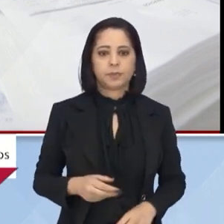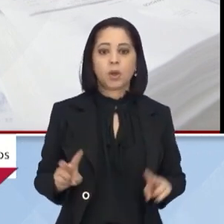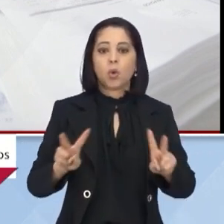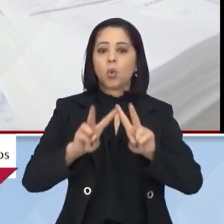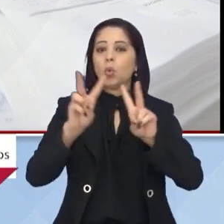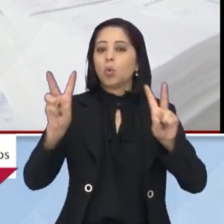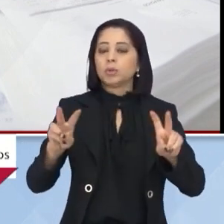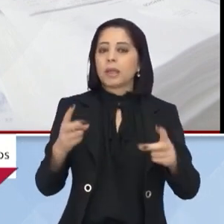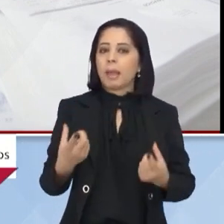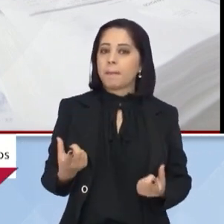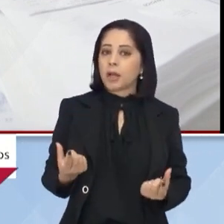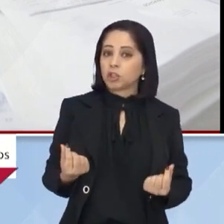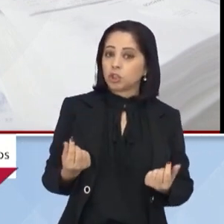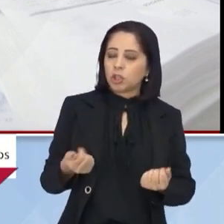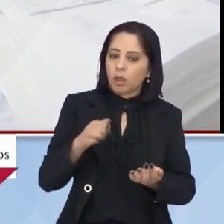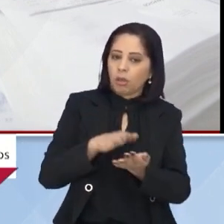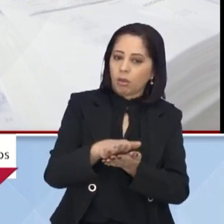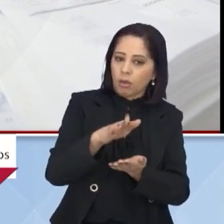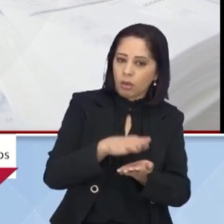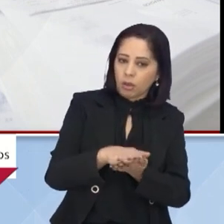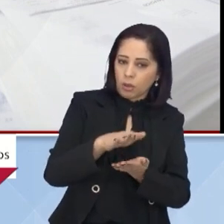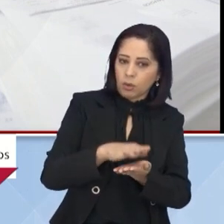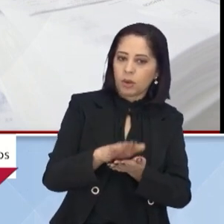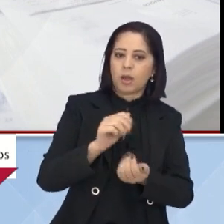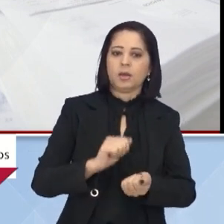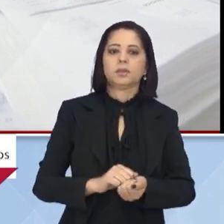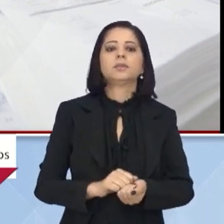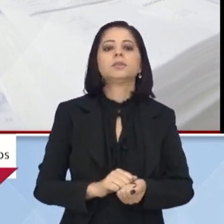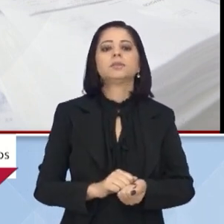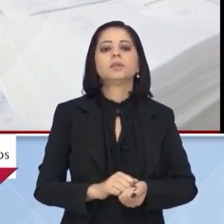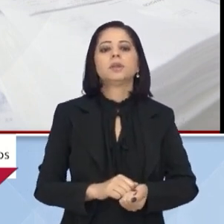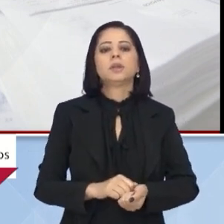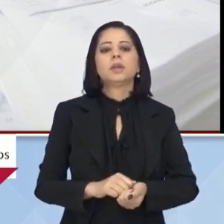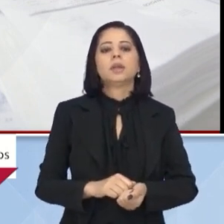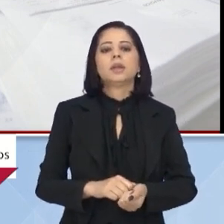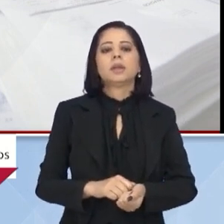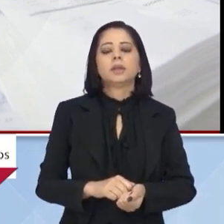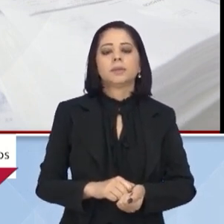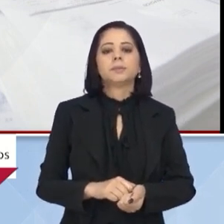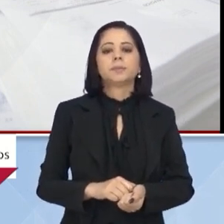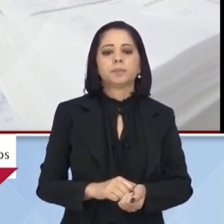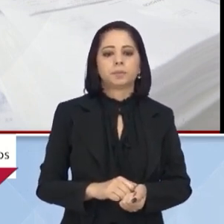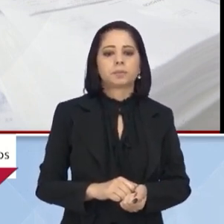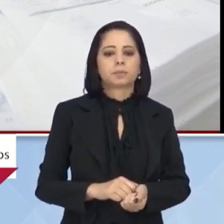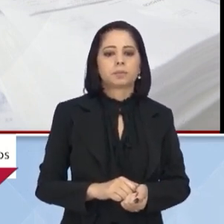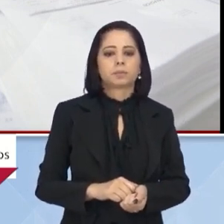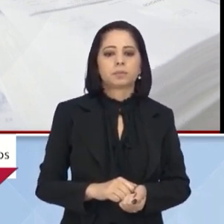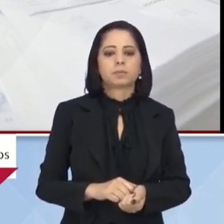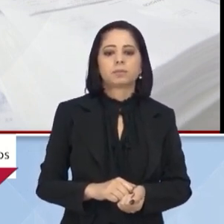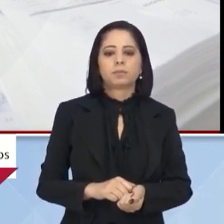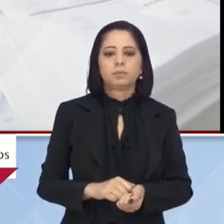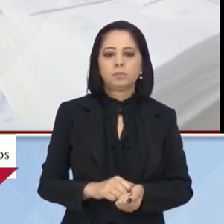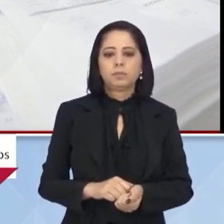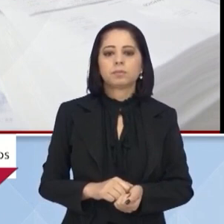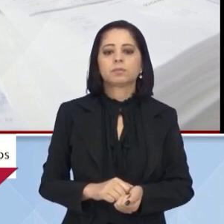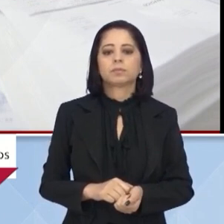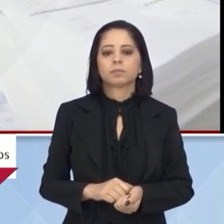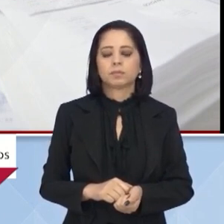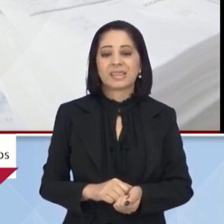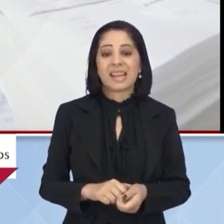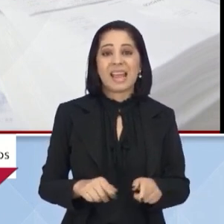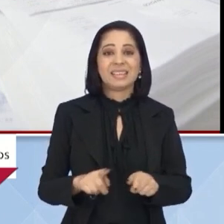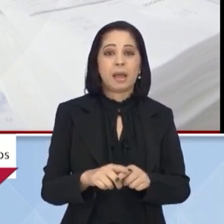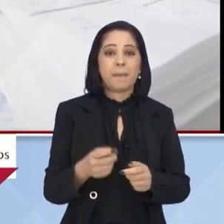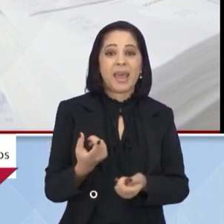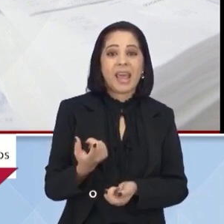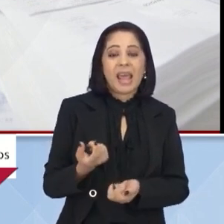despesas a gente também tem eh se deparado com a seguinte situação regulamentos de compras que não